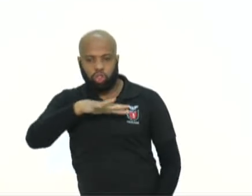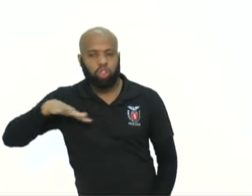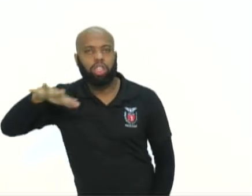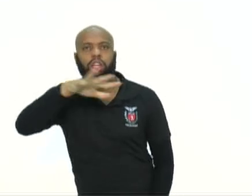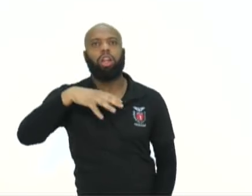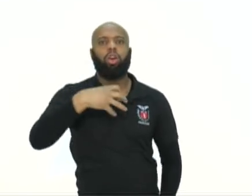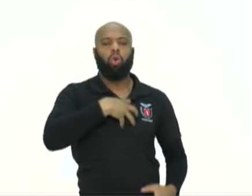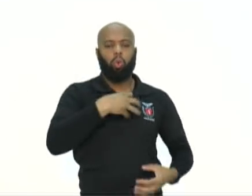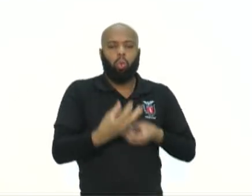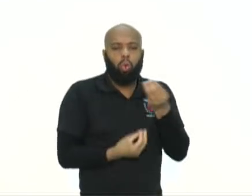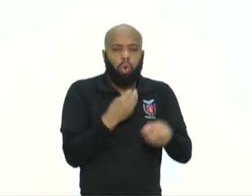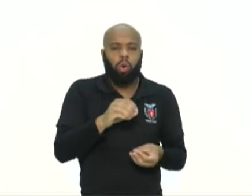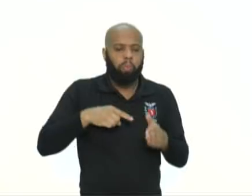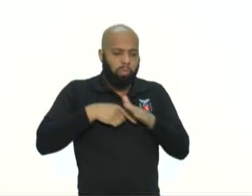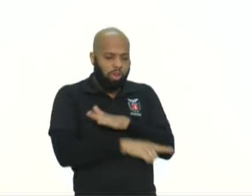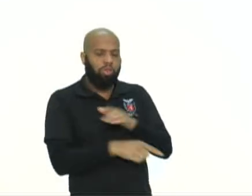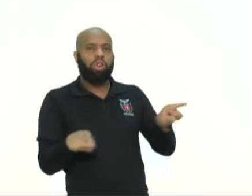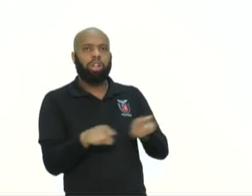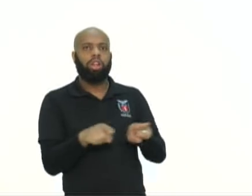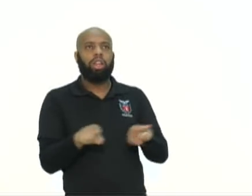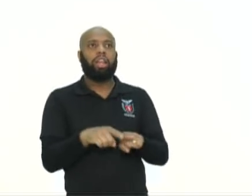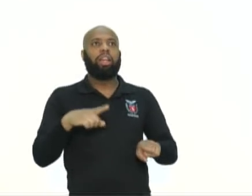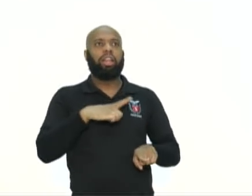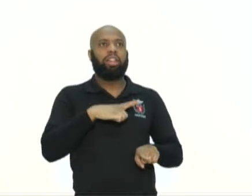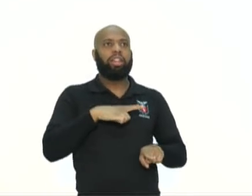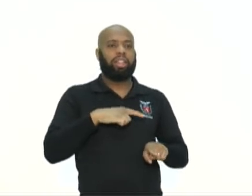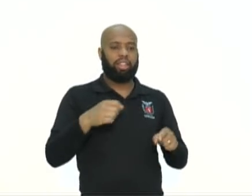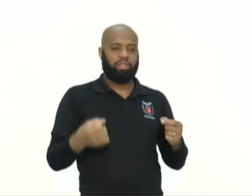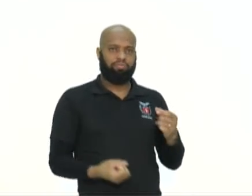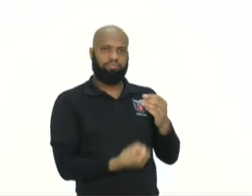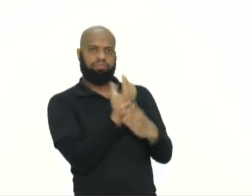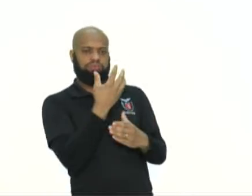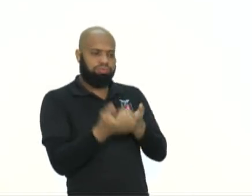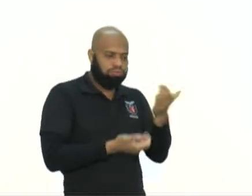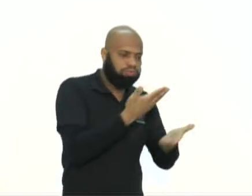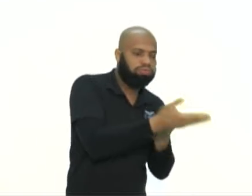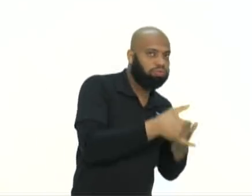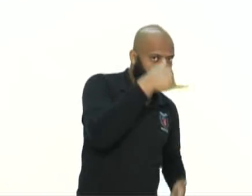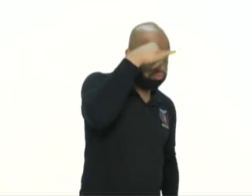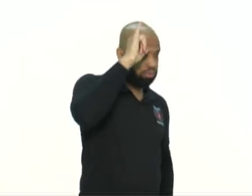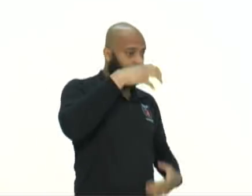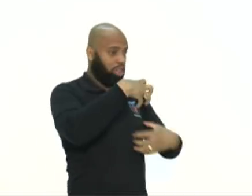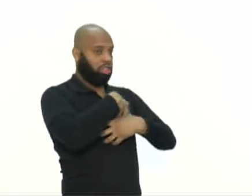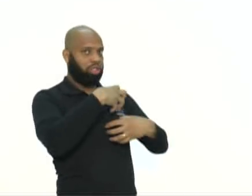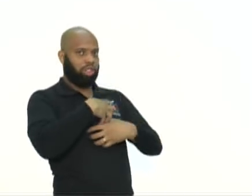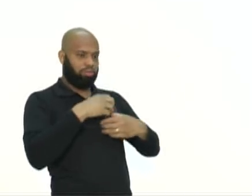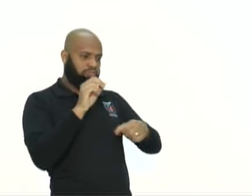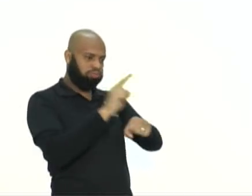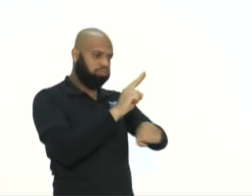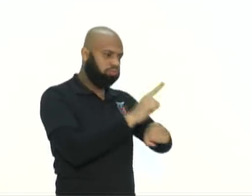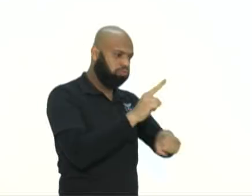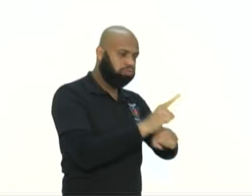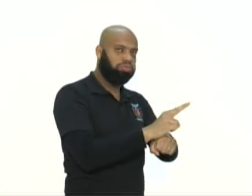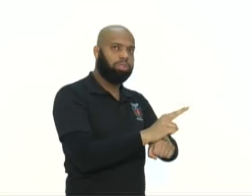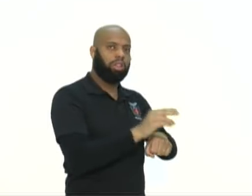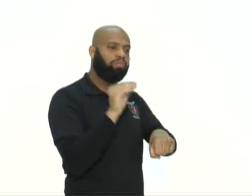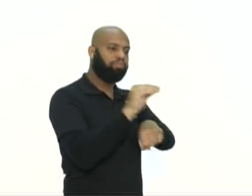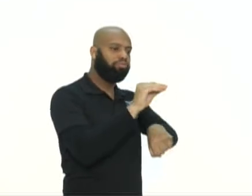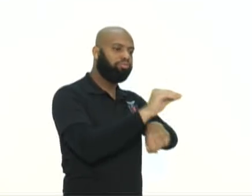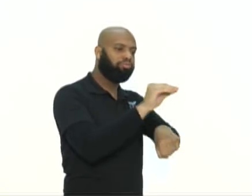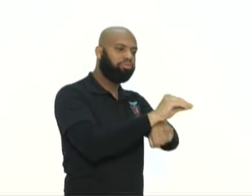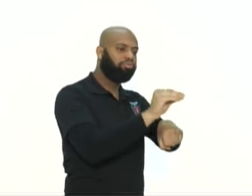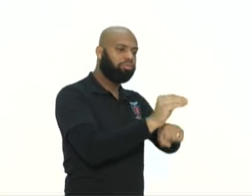é intensiva e extensiva. Então, eles criam tanto os animais fechados, que é intensiva,